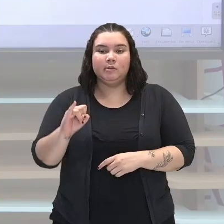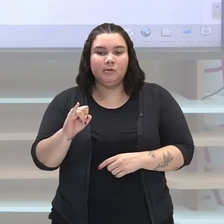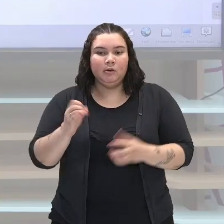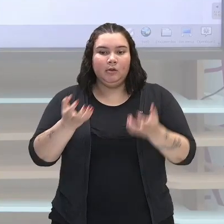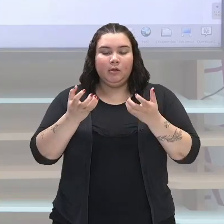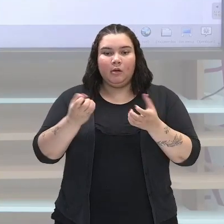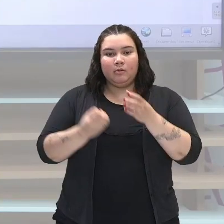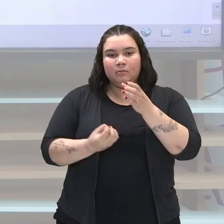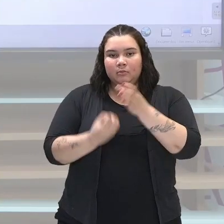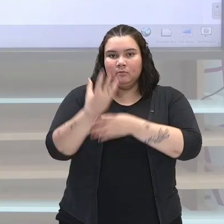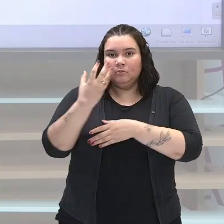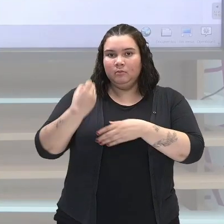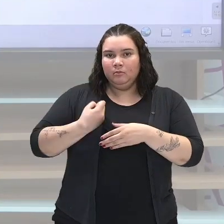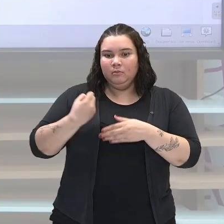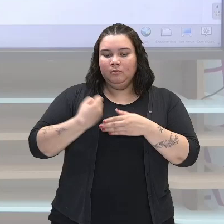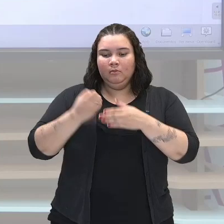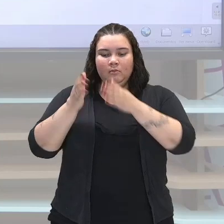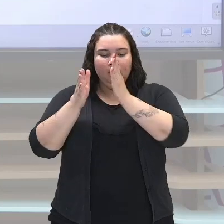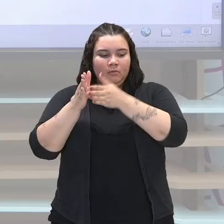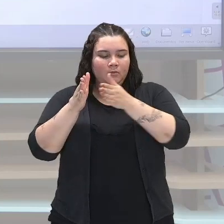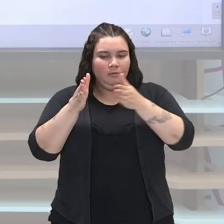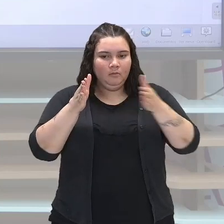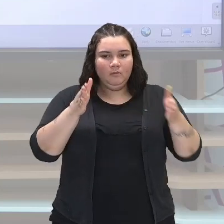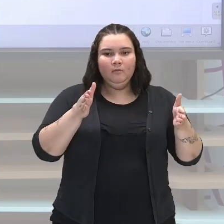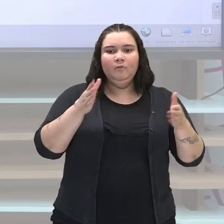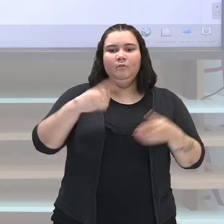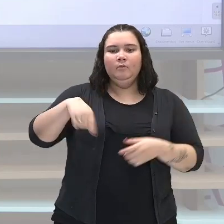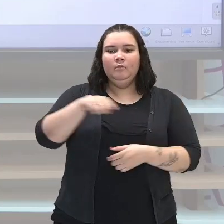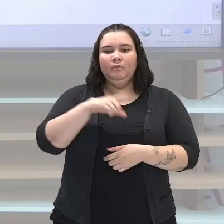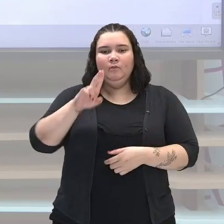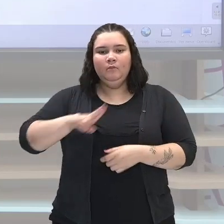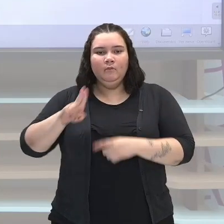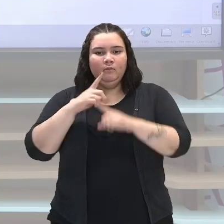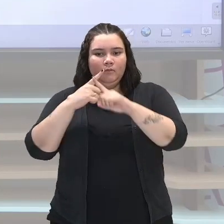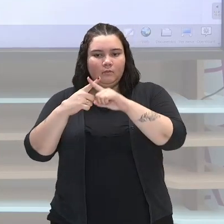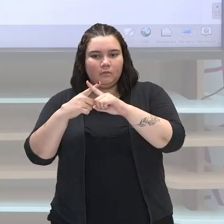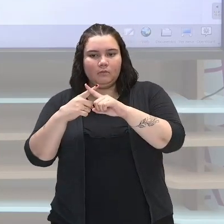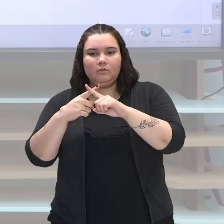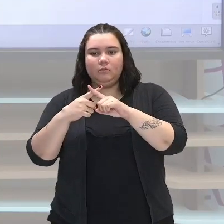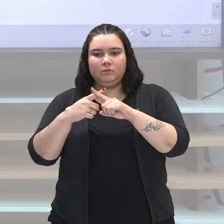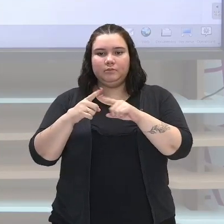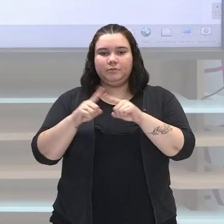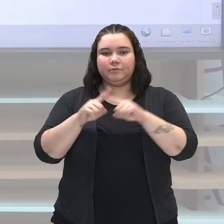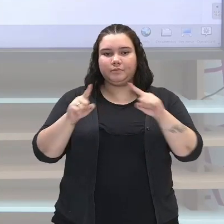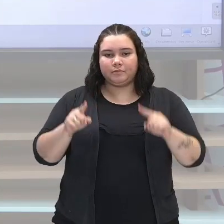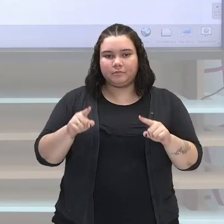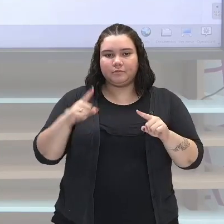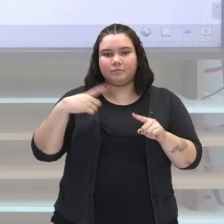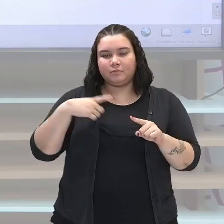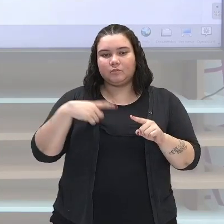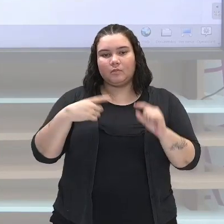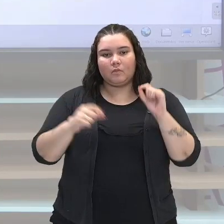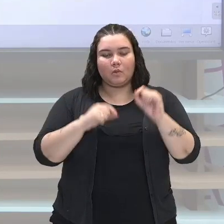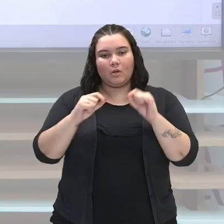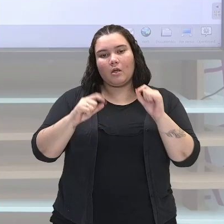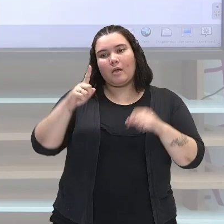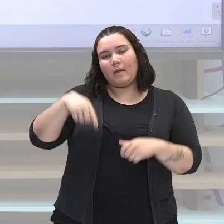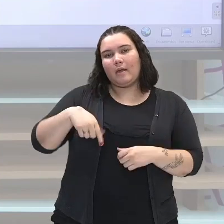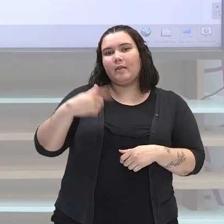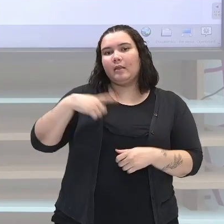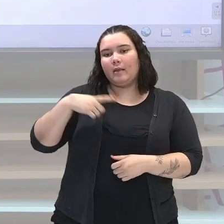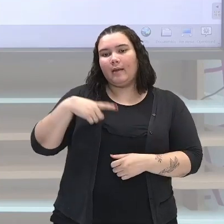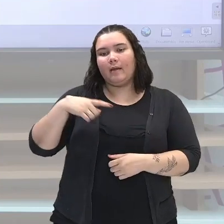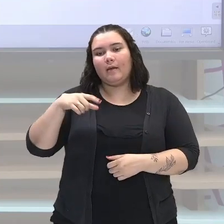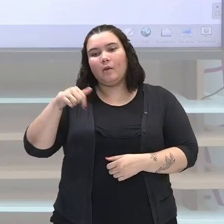uma sequência numérica, tá? Aí você vai multiplicar. Mas nesse caso, claro, você precisa da razão, tá